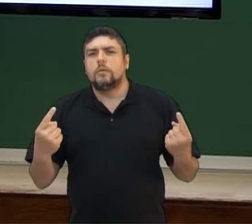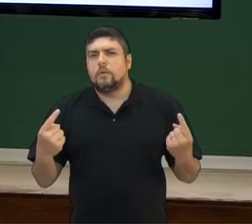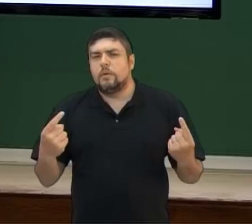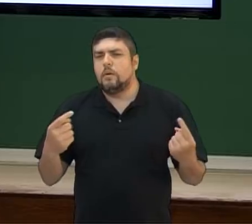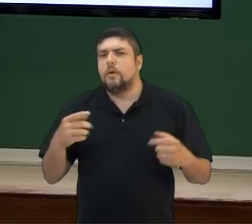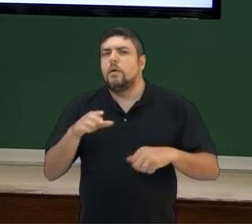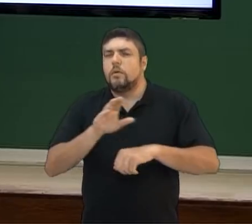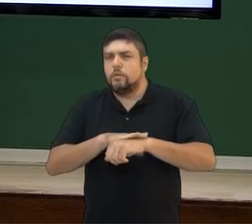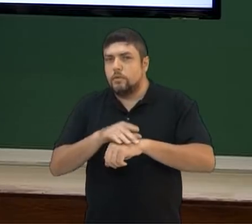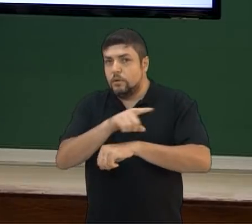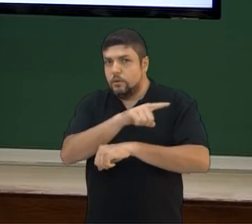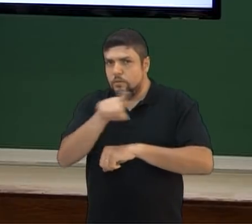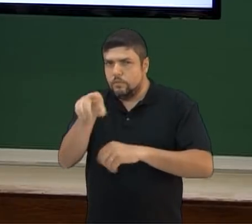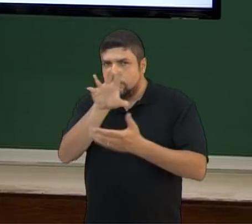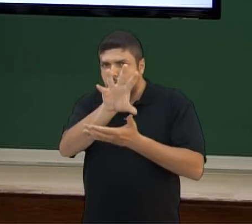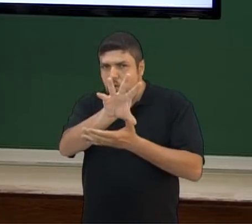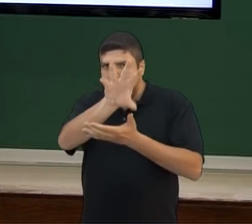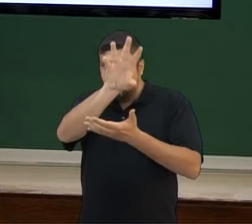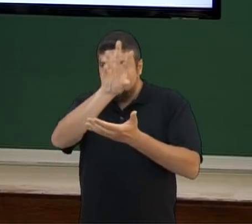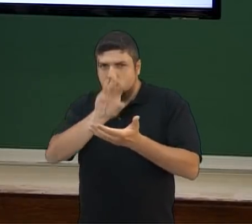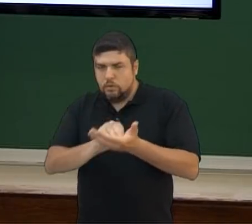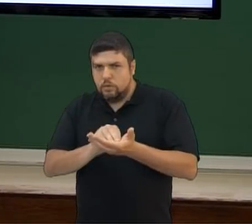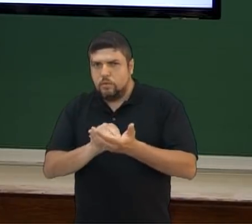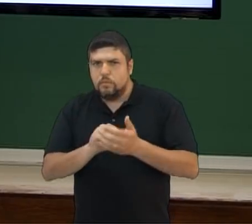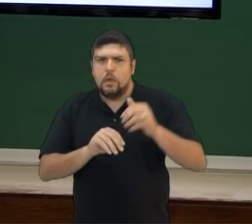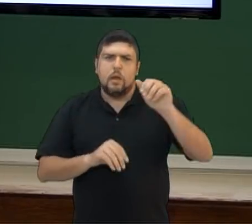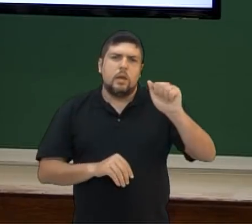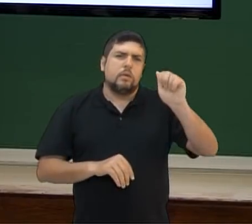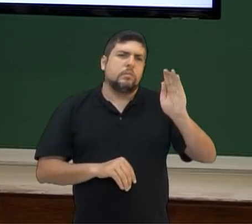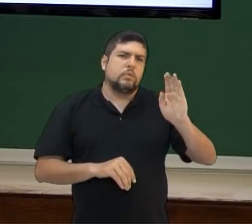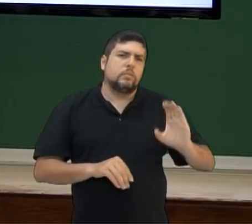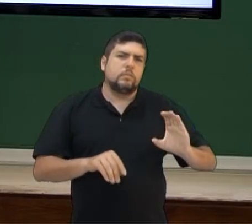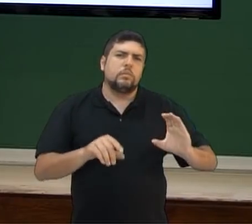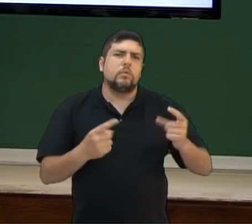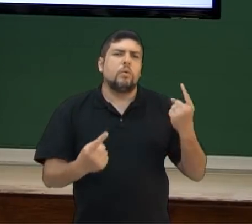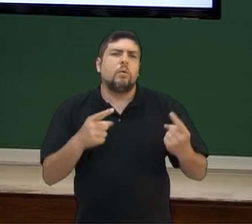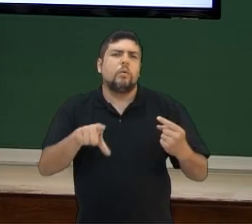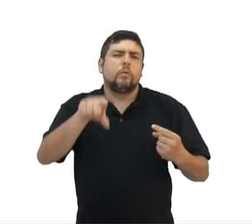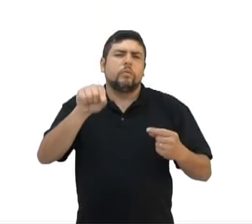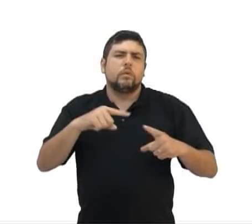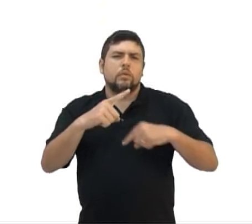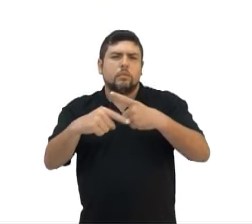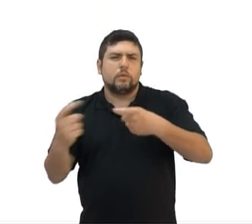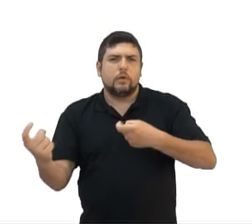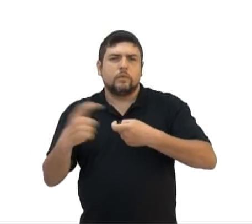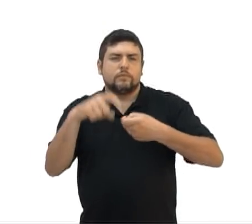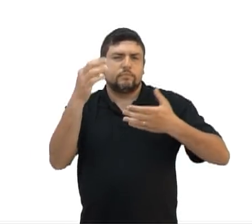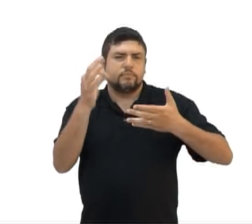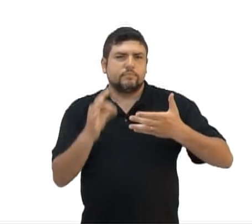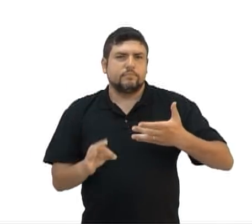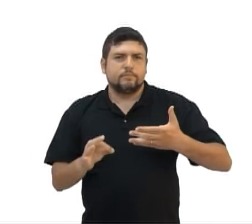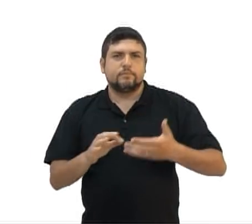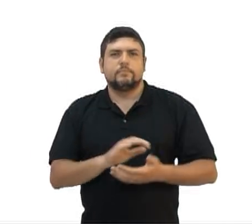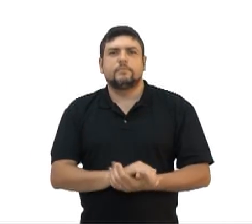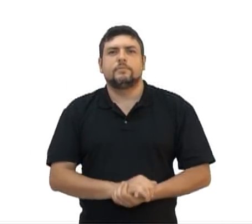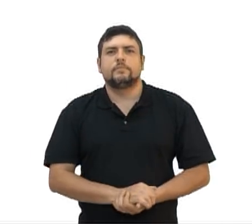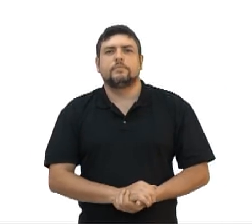vocês copiarem as alternativas, escolherem A, B ou C e já já nós voltamos com a resposta correta.